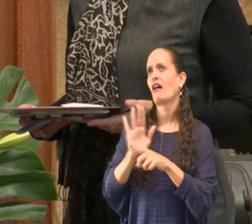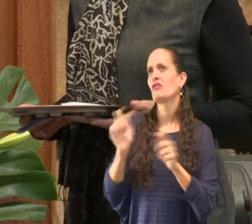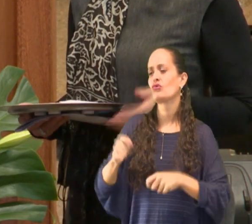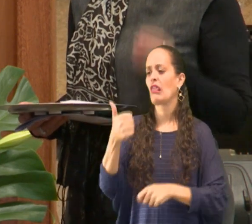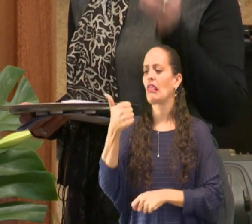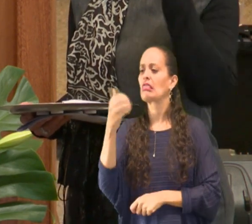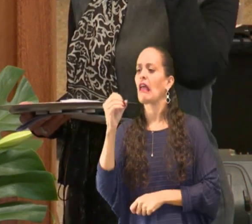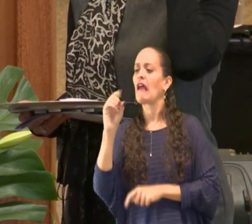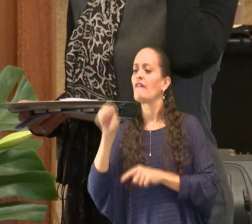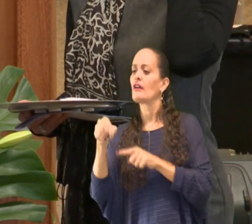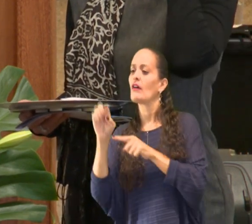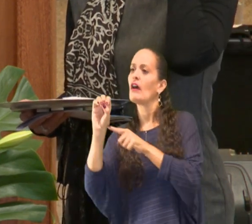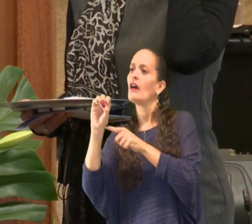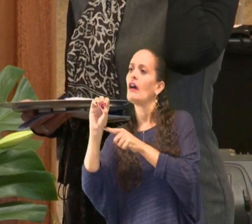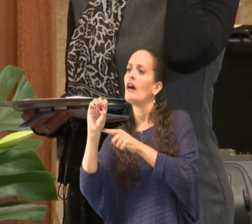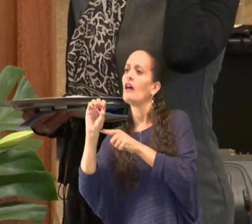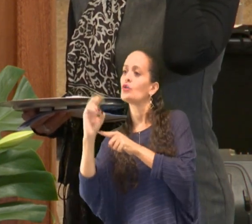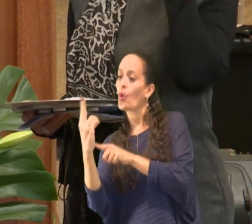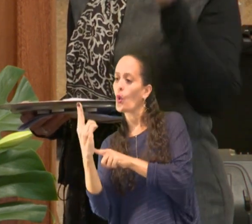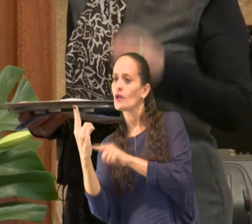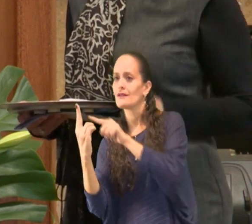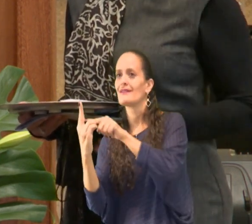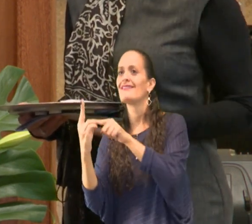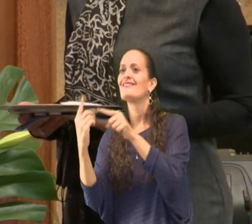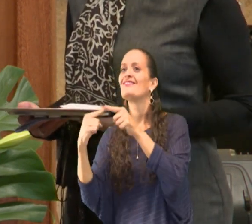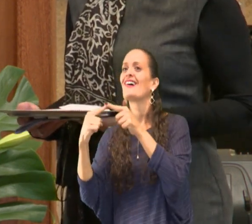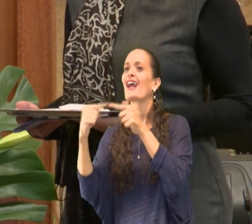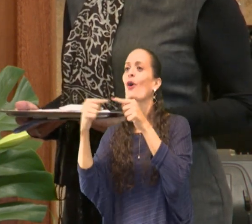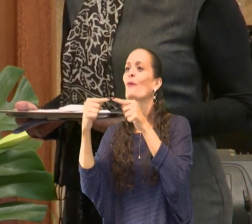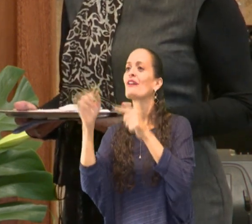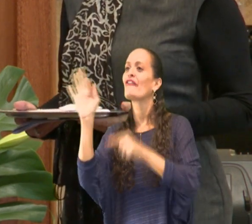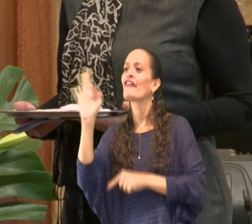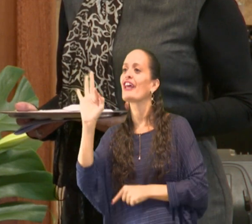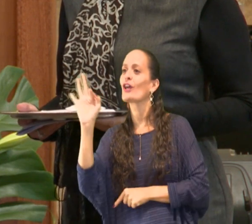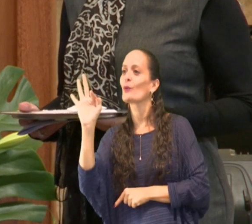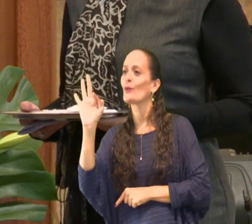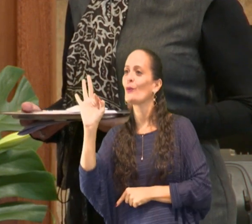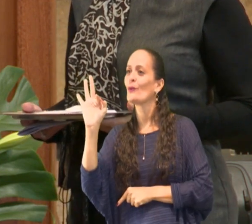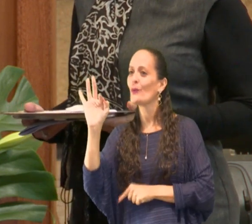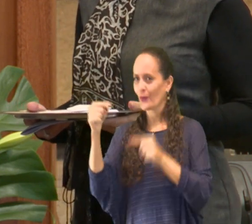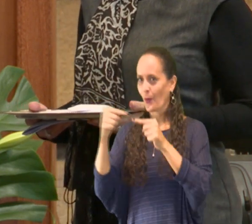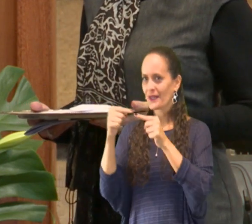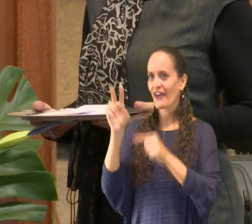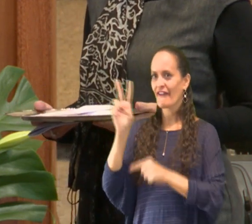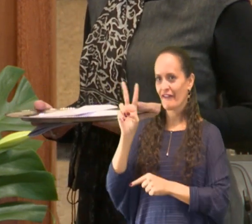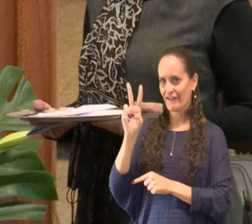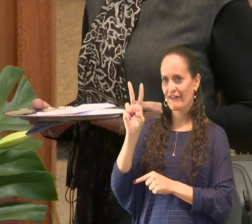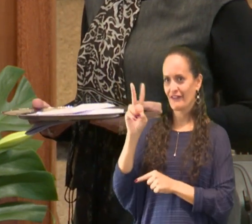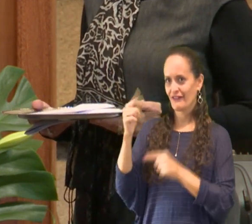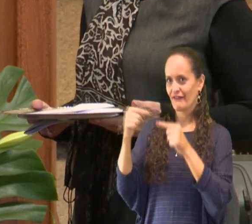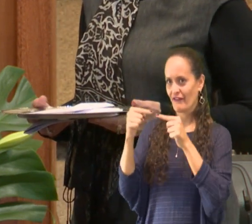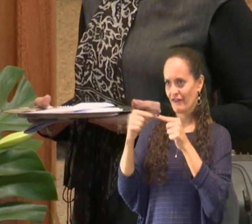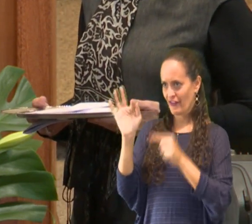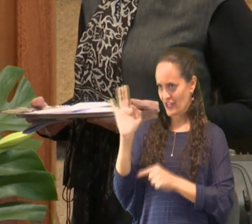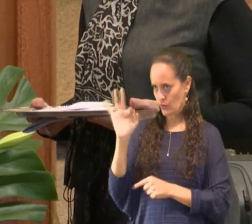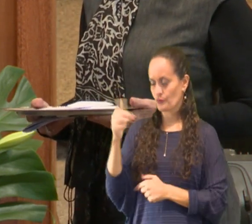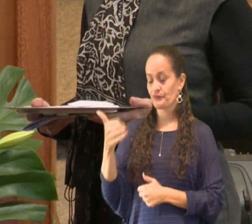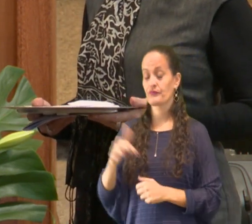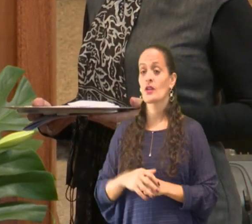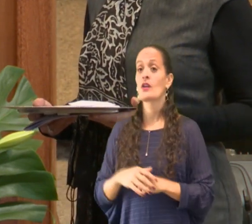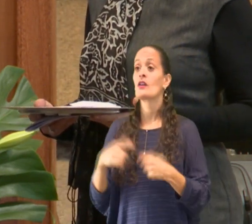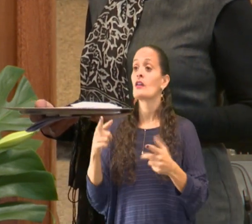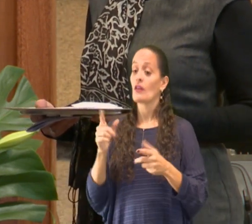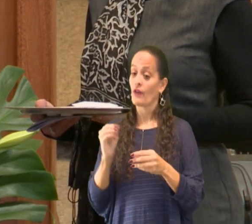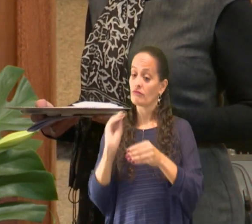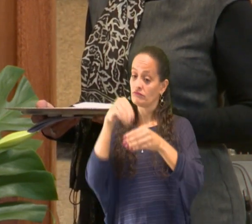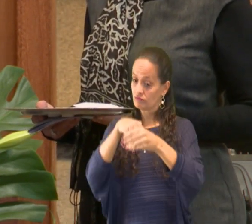que estão no campo ali de batalha, reconstruindo. Esta semana eu falei com o pastor Daniel Ventura, que é o executivo